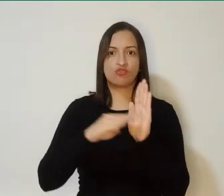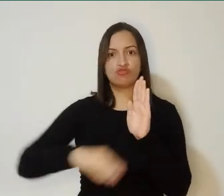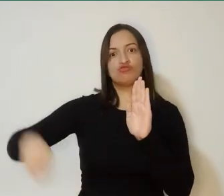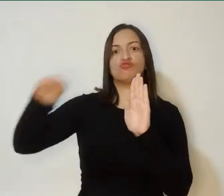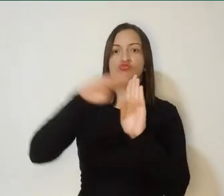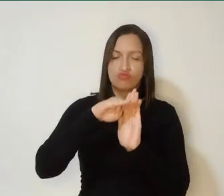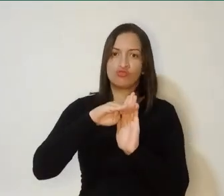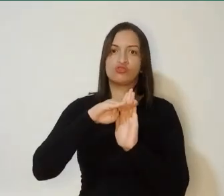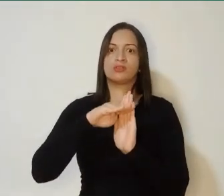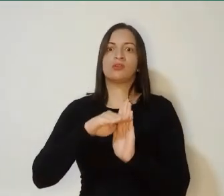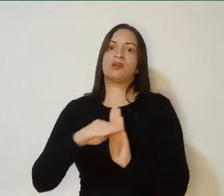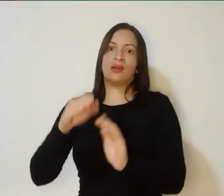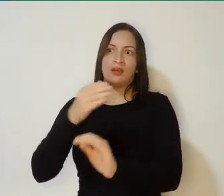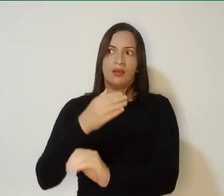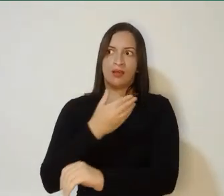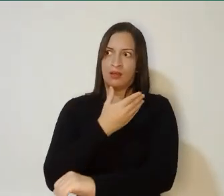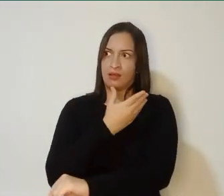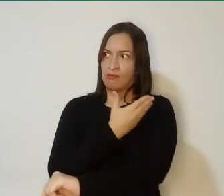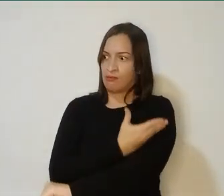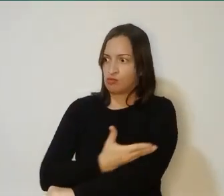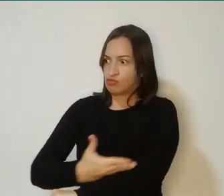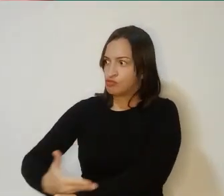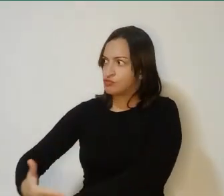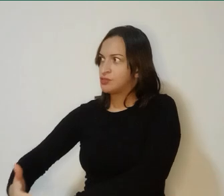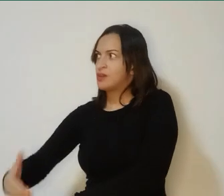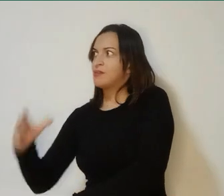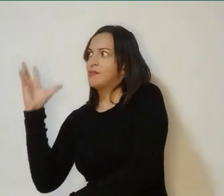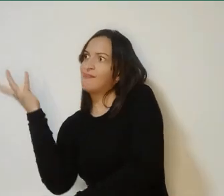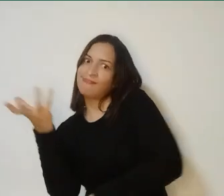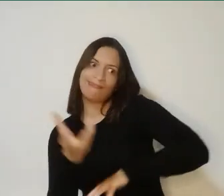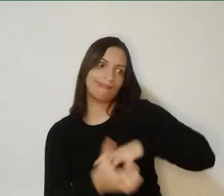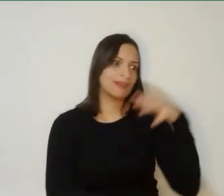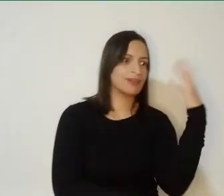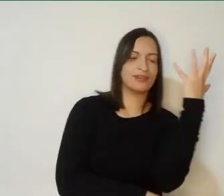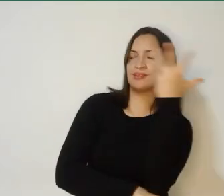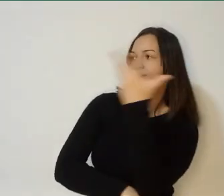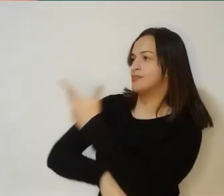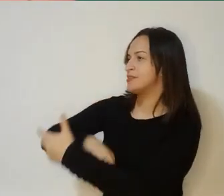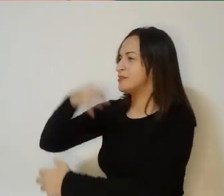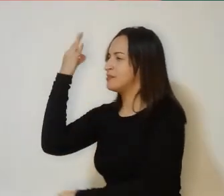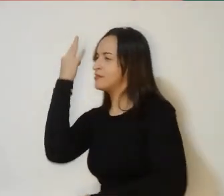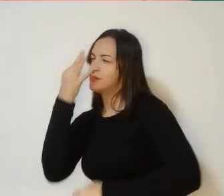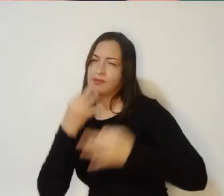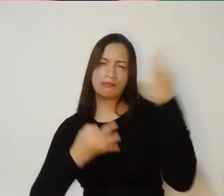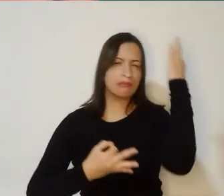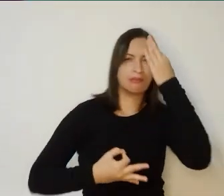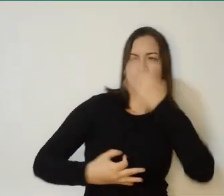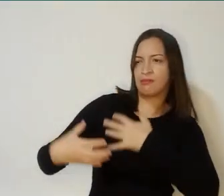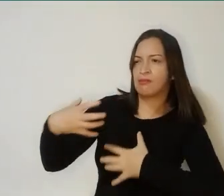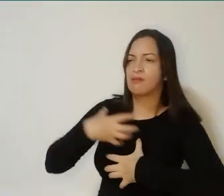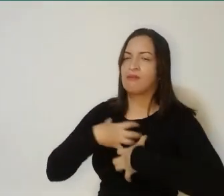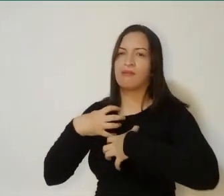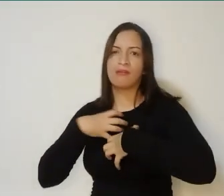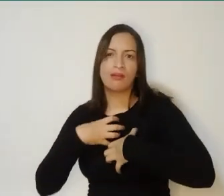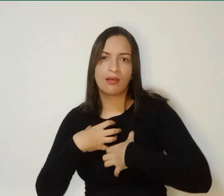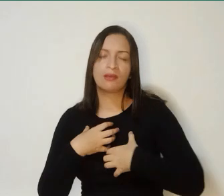exemplo, como um estilo, né? Exagerar as descrições da natureza, exagerar os sentimentos. É